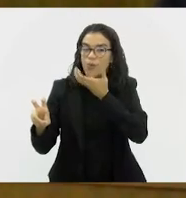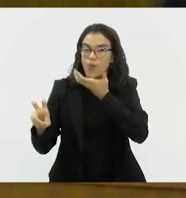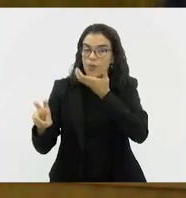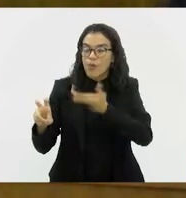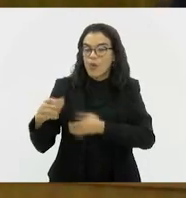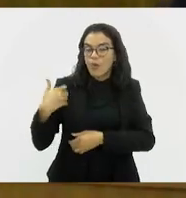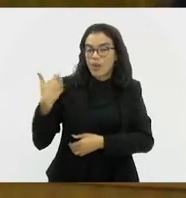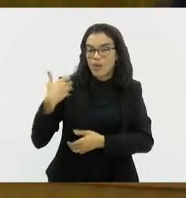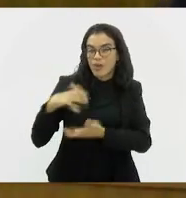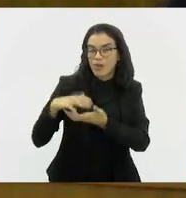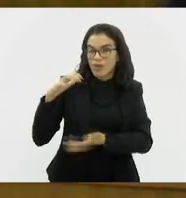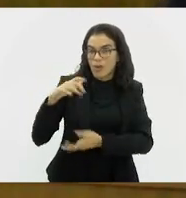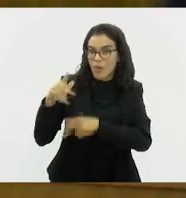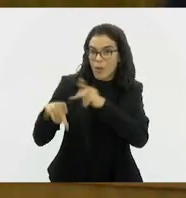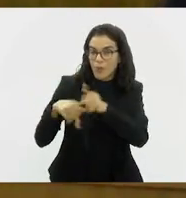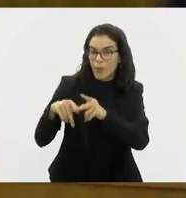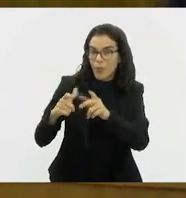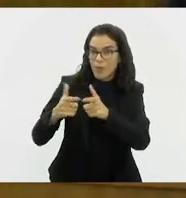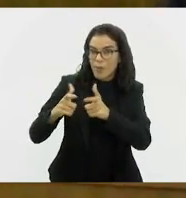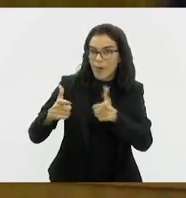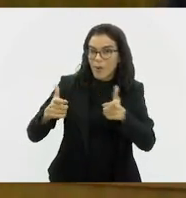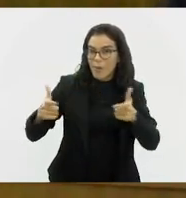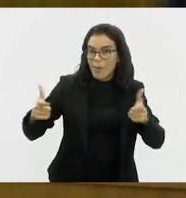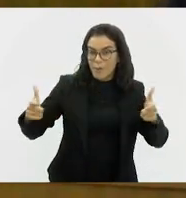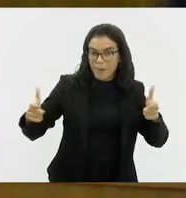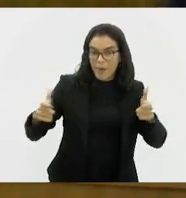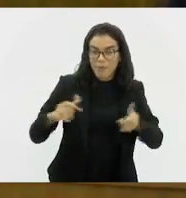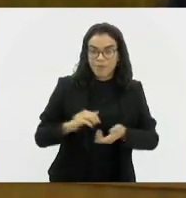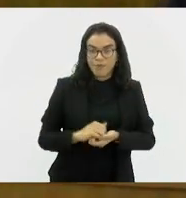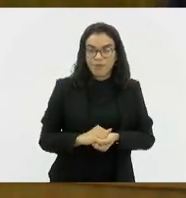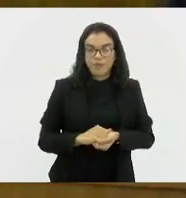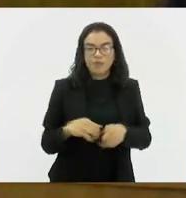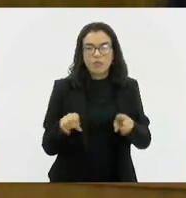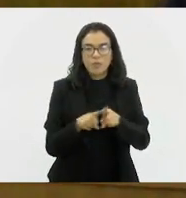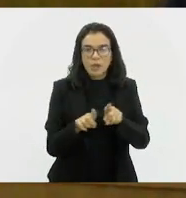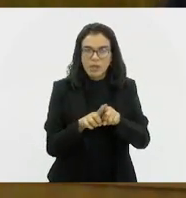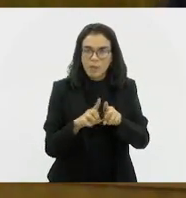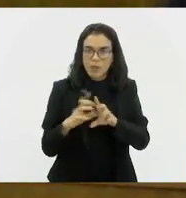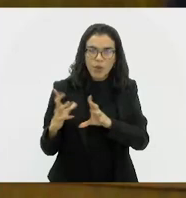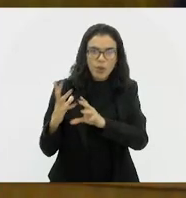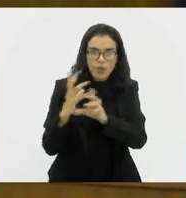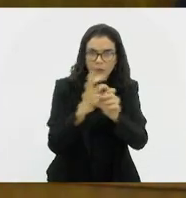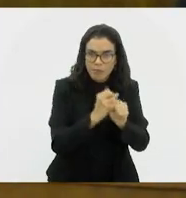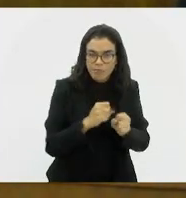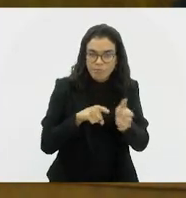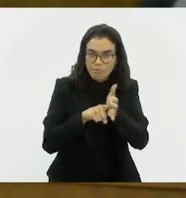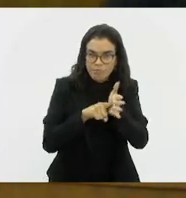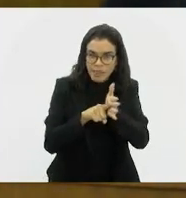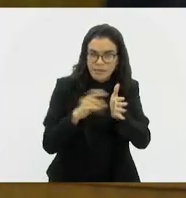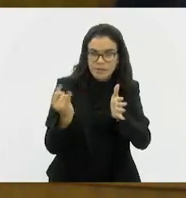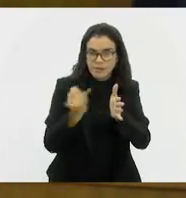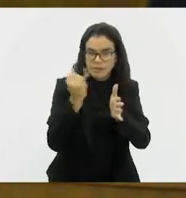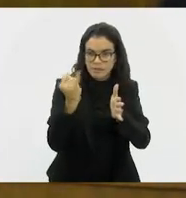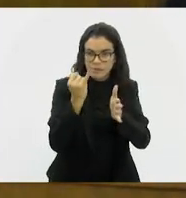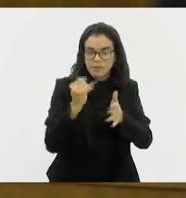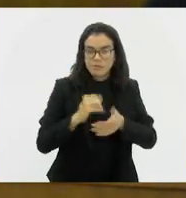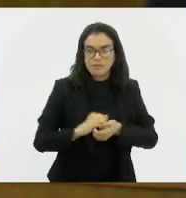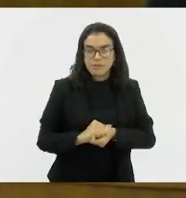uma população em crescimento. E também um outro dado relevante é que